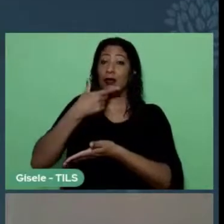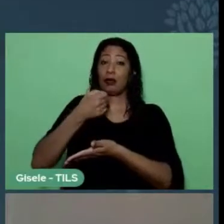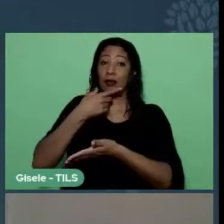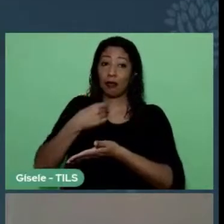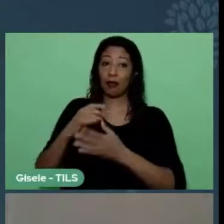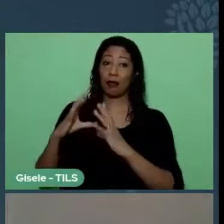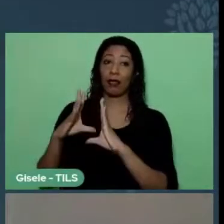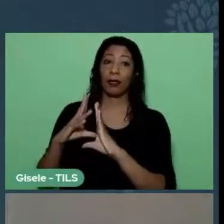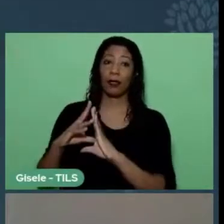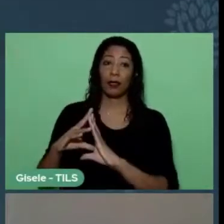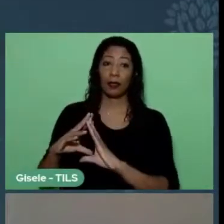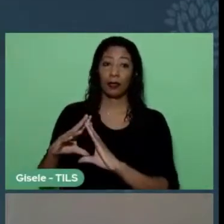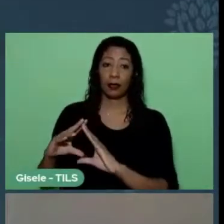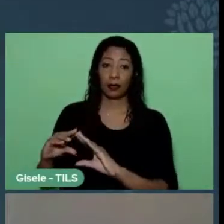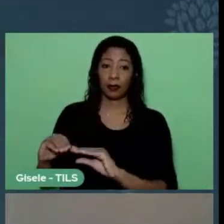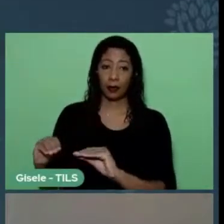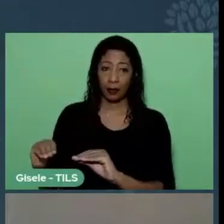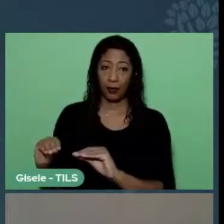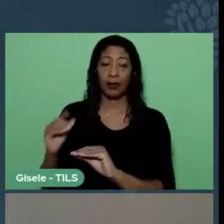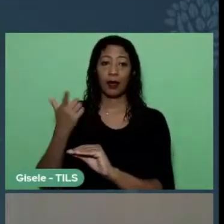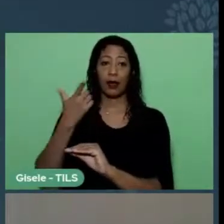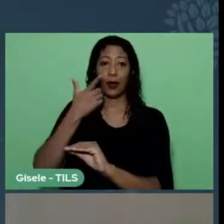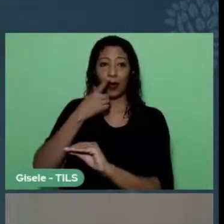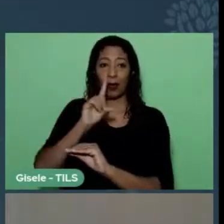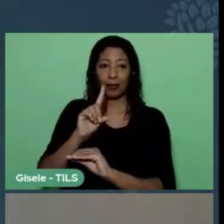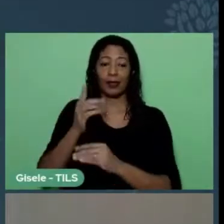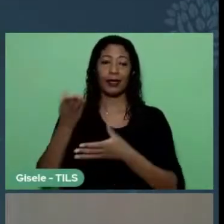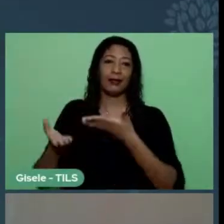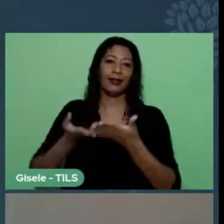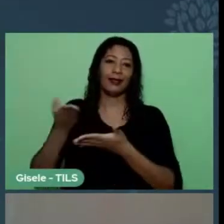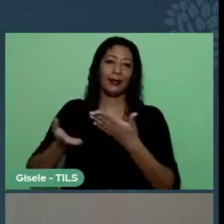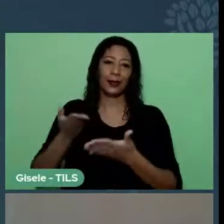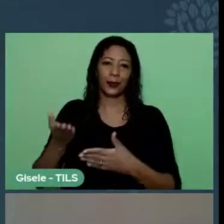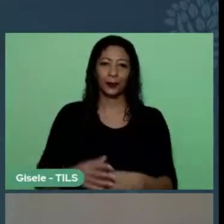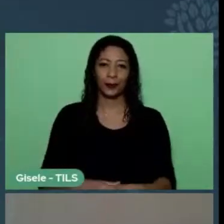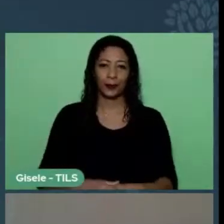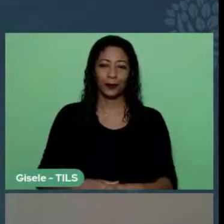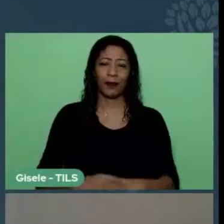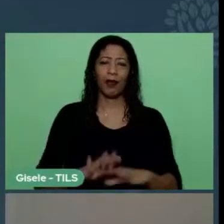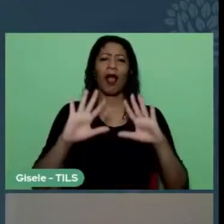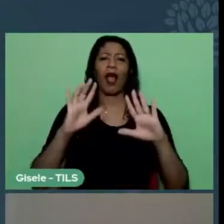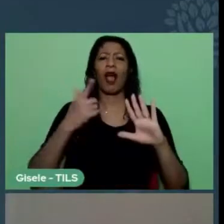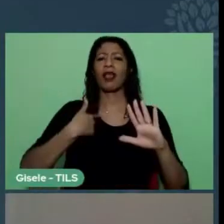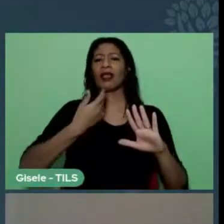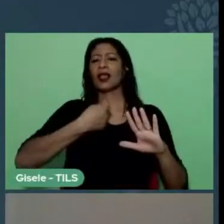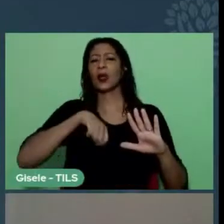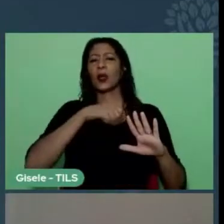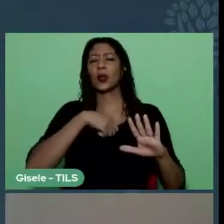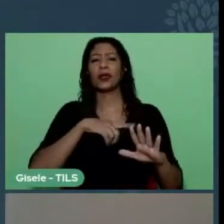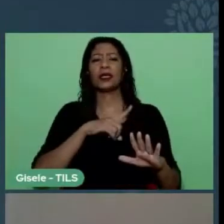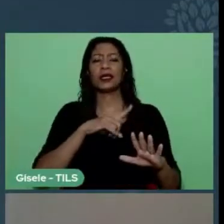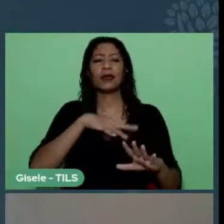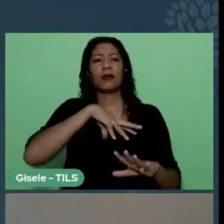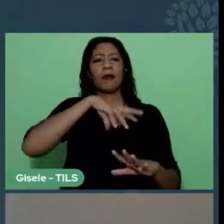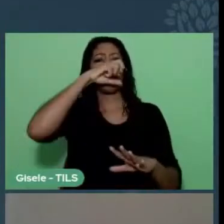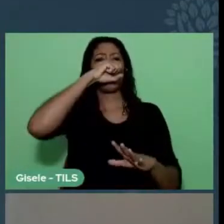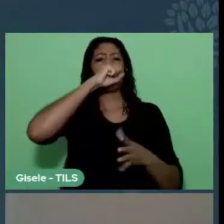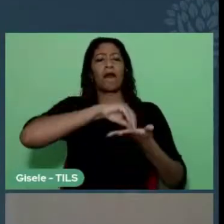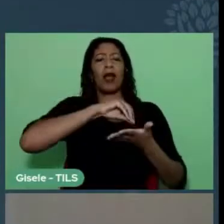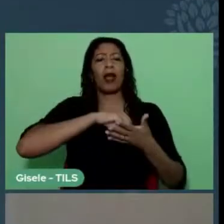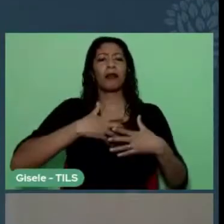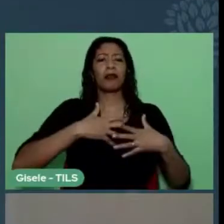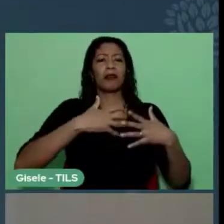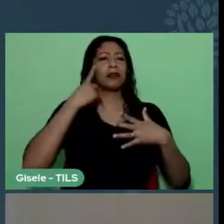anti-inflamatória para poder tratar meu paciente de maneira adequada. Rodrigo, quer dizer que eu não vou precisar tratar de dispneia, a falta de ar, o chiado no